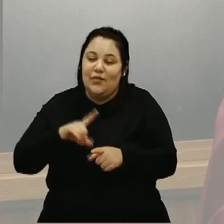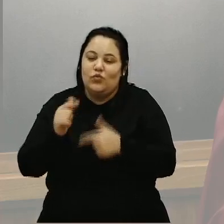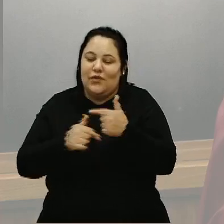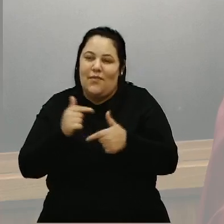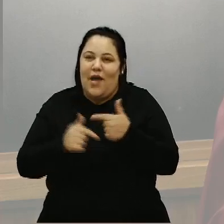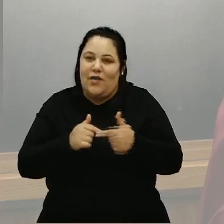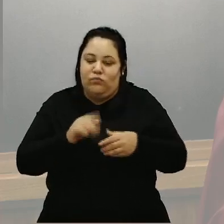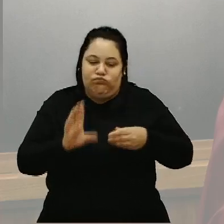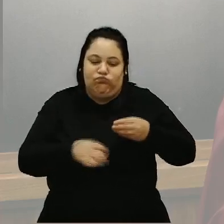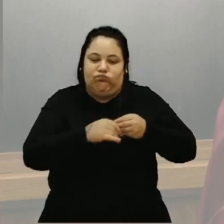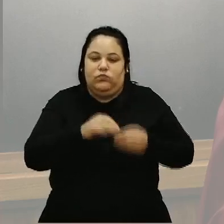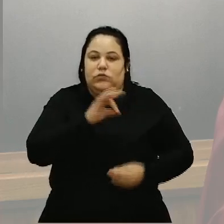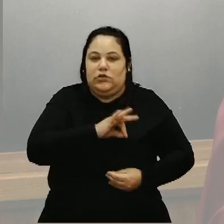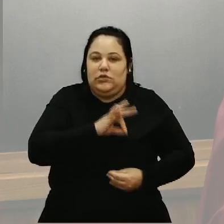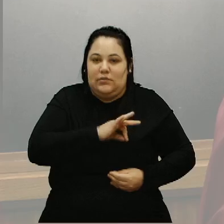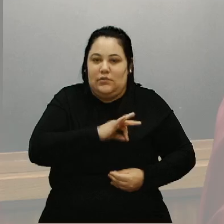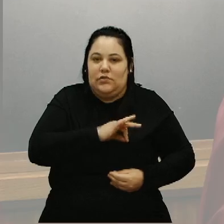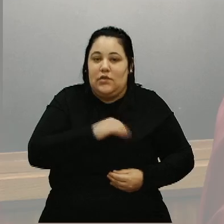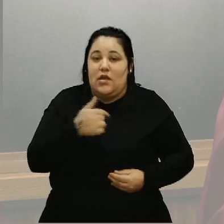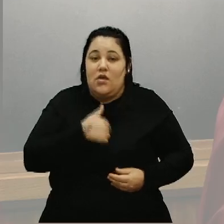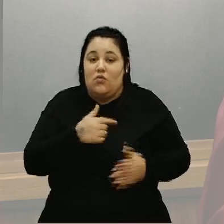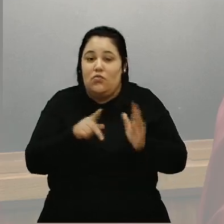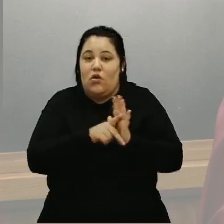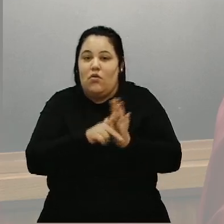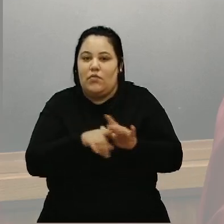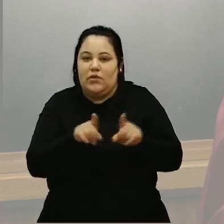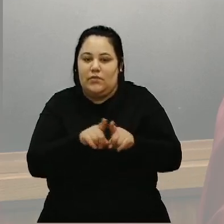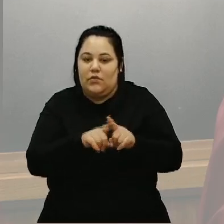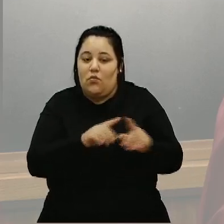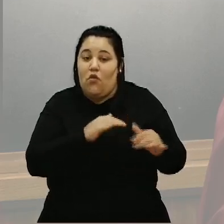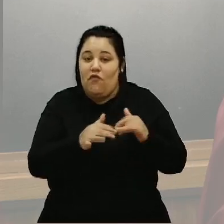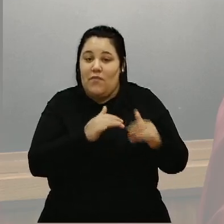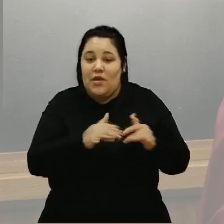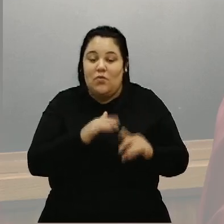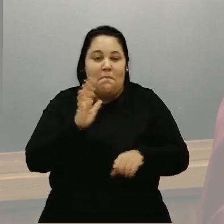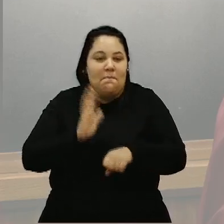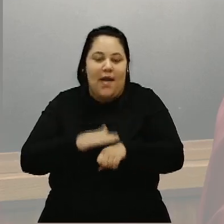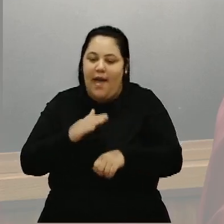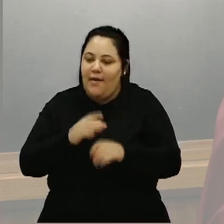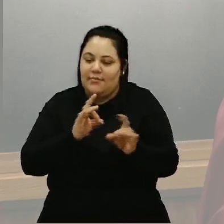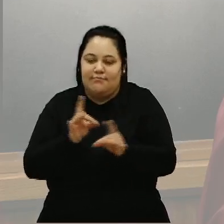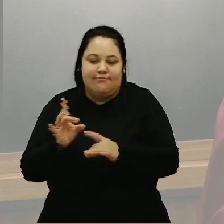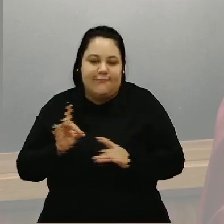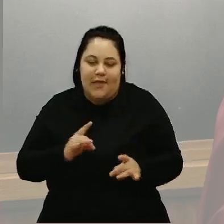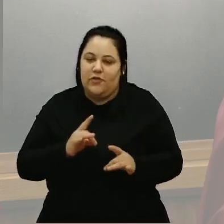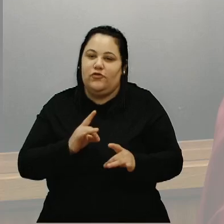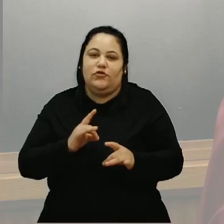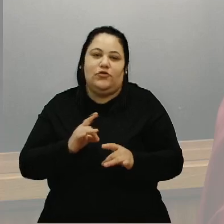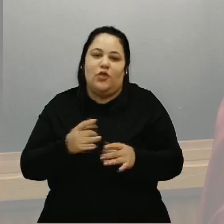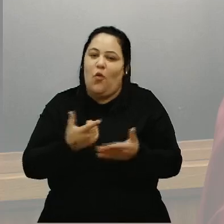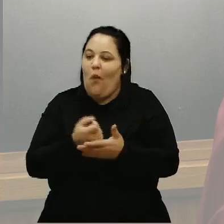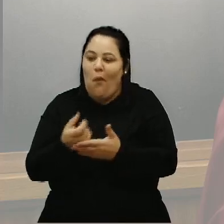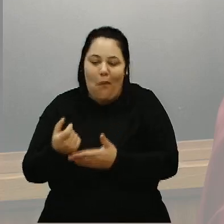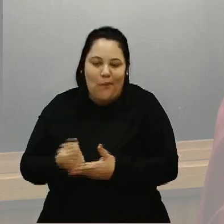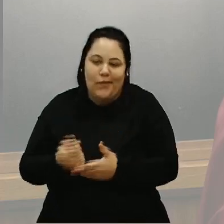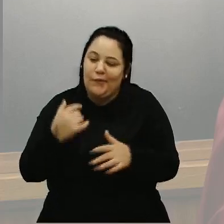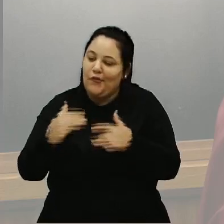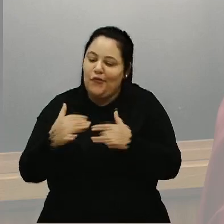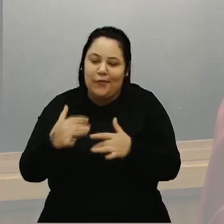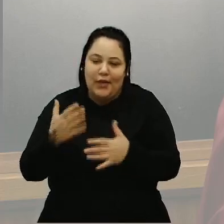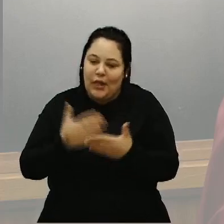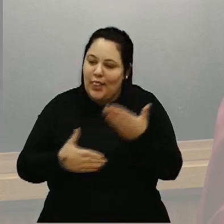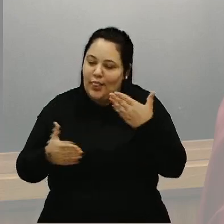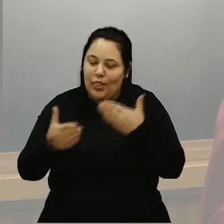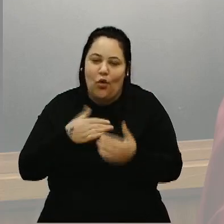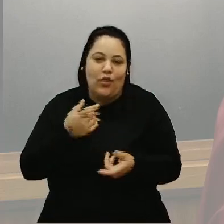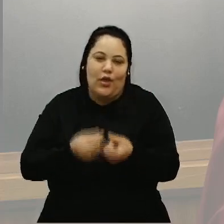Se eu tenho uma renda, eu própria vou movimentar mais a economia, além de toda a cadeia que existe por